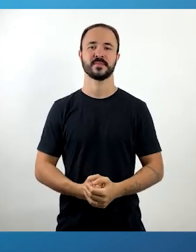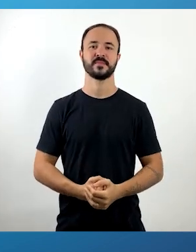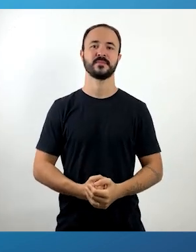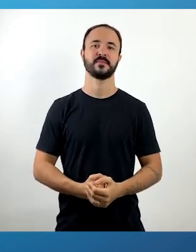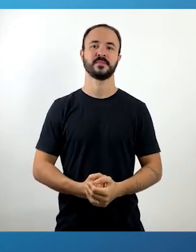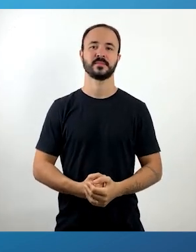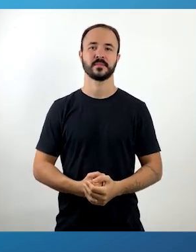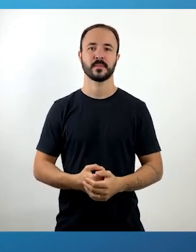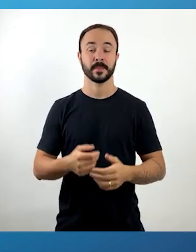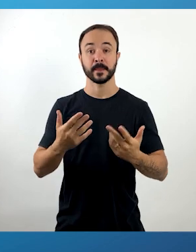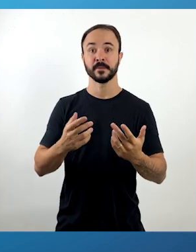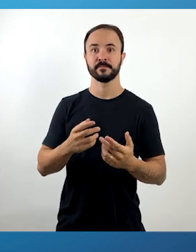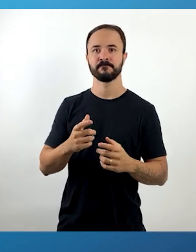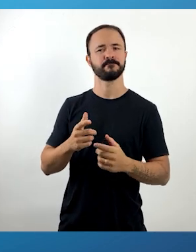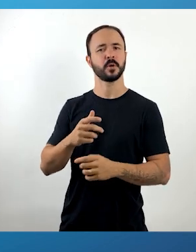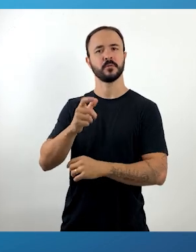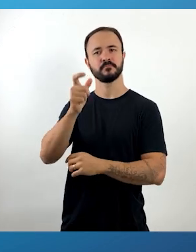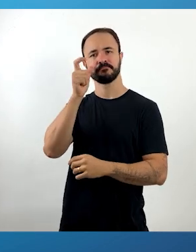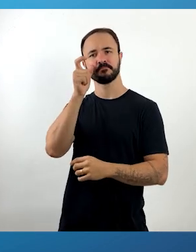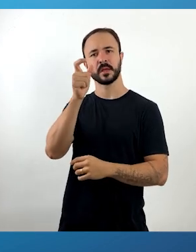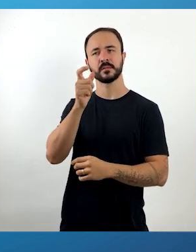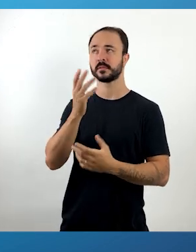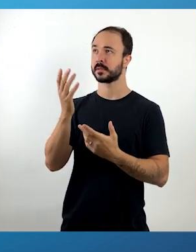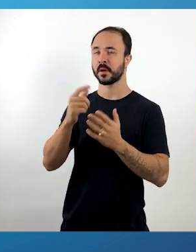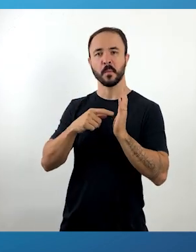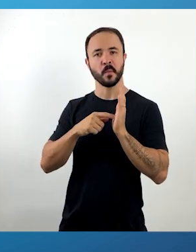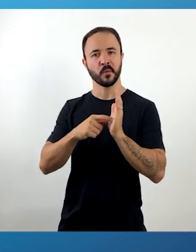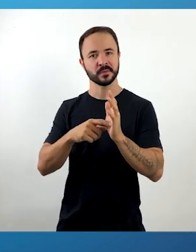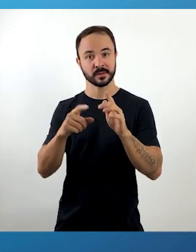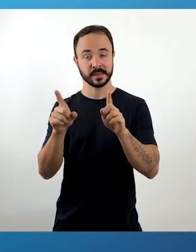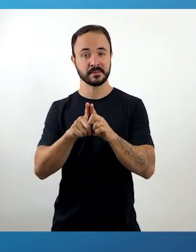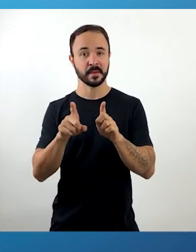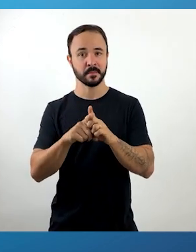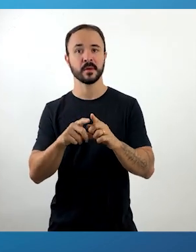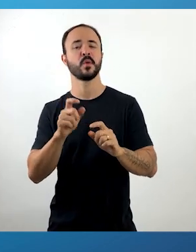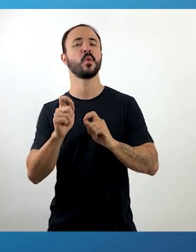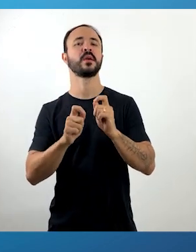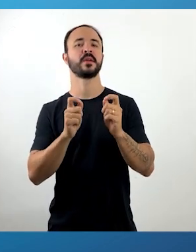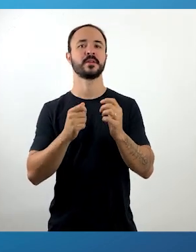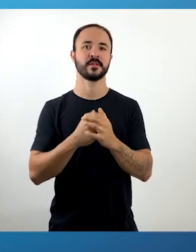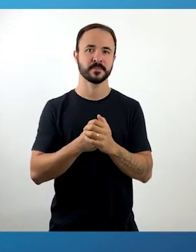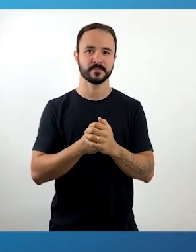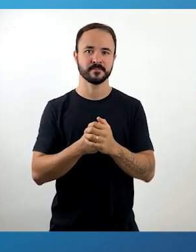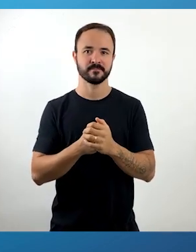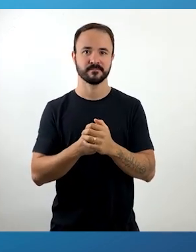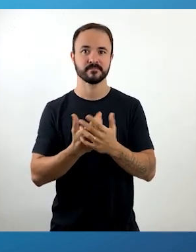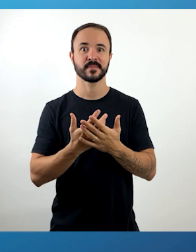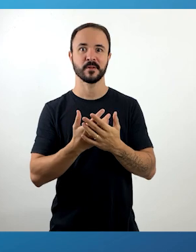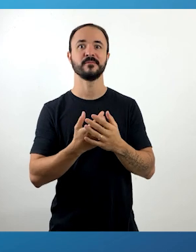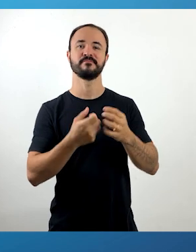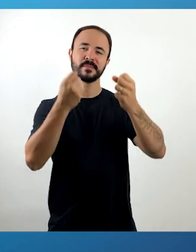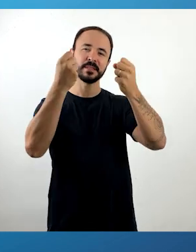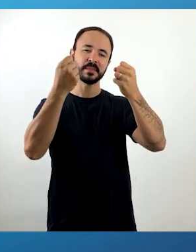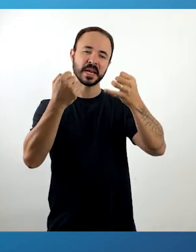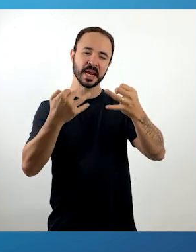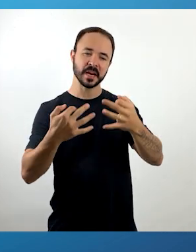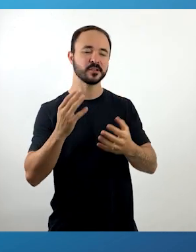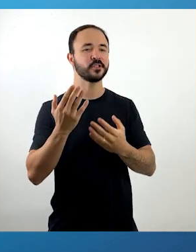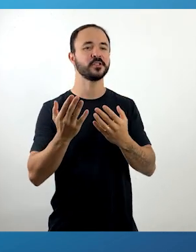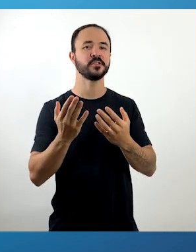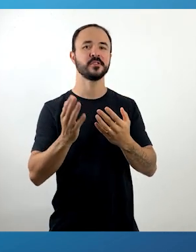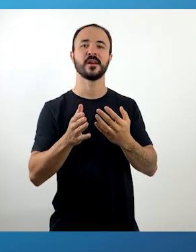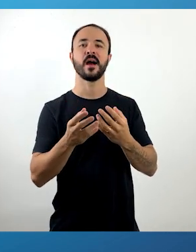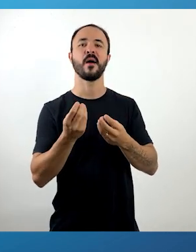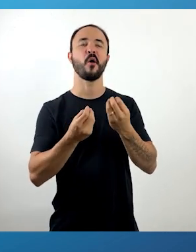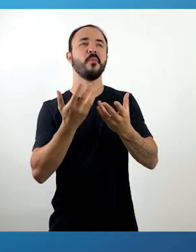Ok E aí pessoal Olha que interessante eu trago para vocês agora depois desse conhecimento que a gente trouxe a respeito do